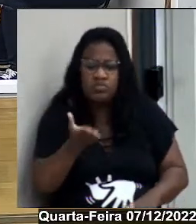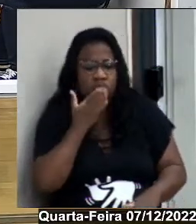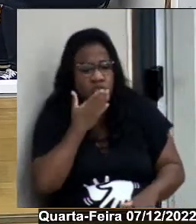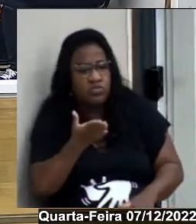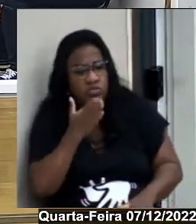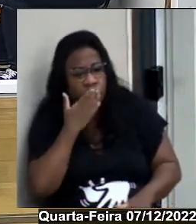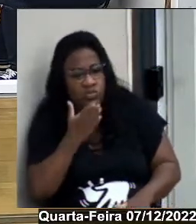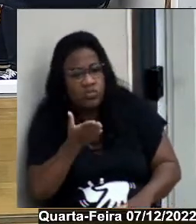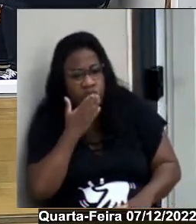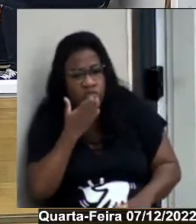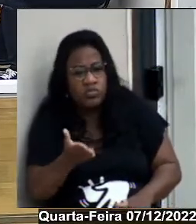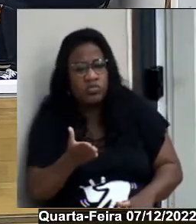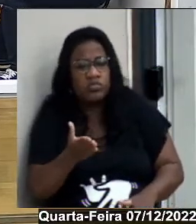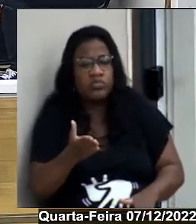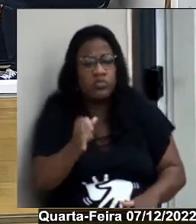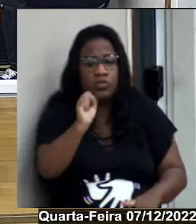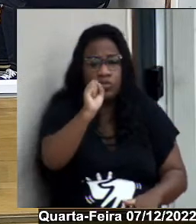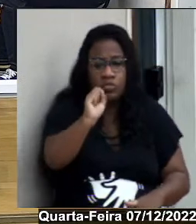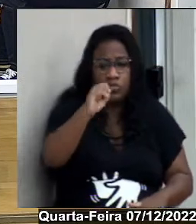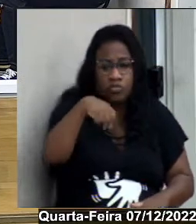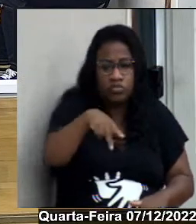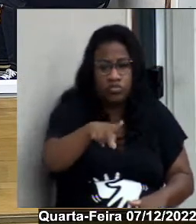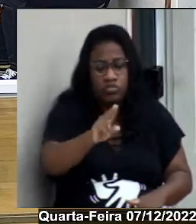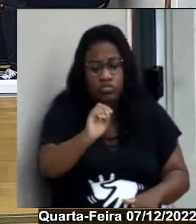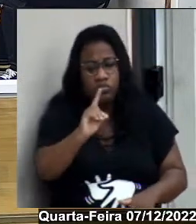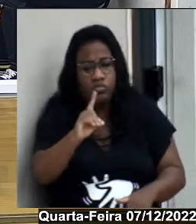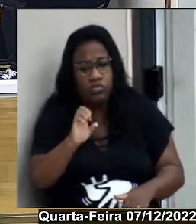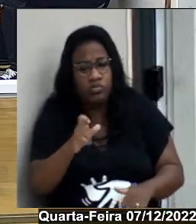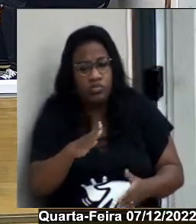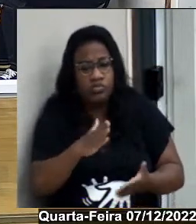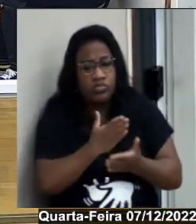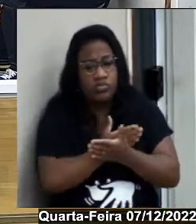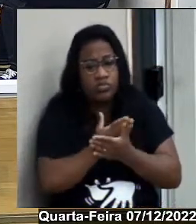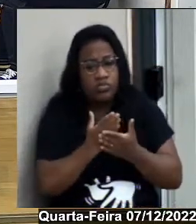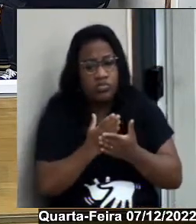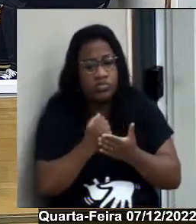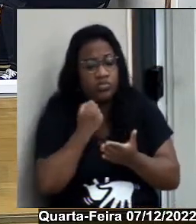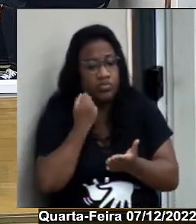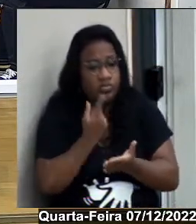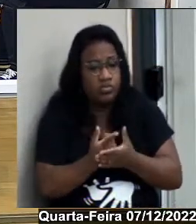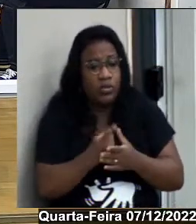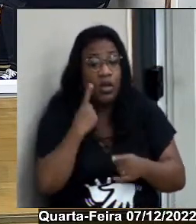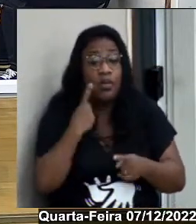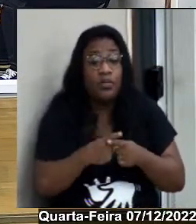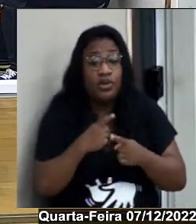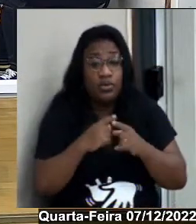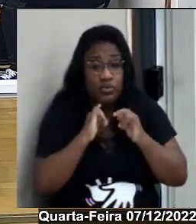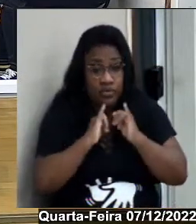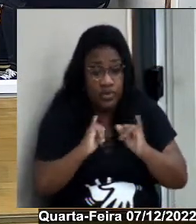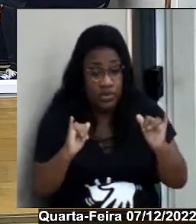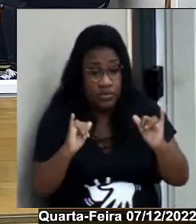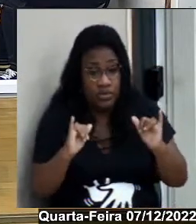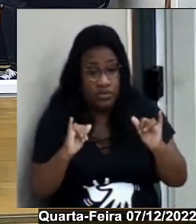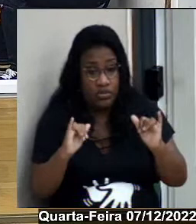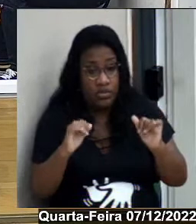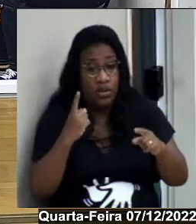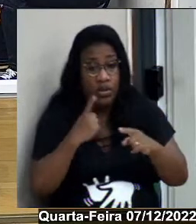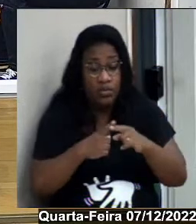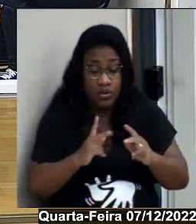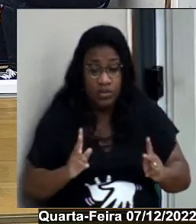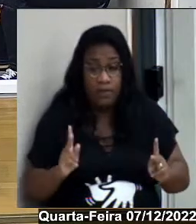fazer ação, o sindicato está em cima, o servidor está em cima, ele começa a pagar. E por que eu estou dizendo tudo isso? Porque isso é uma